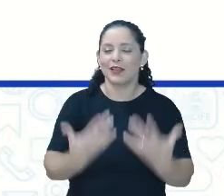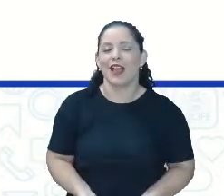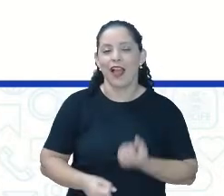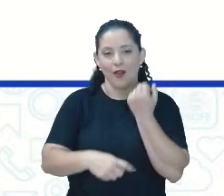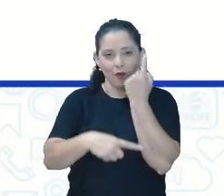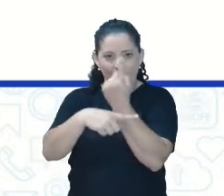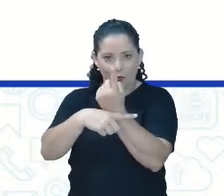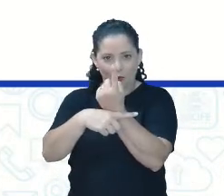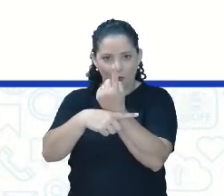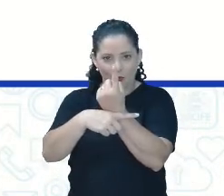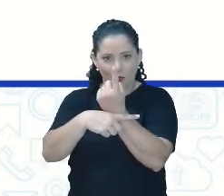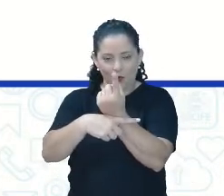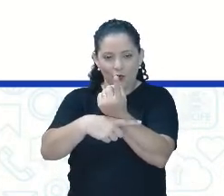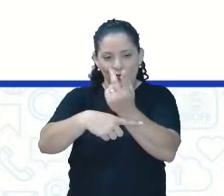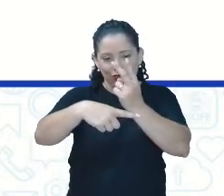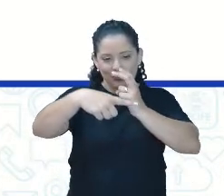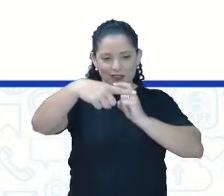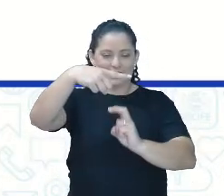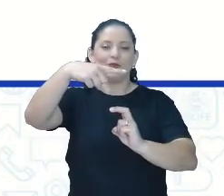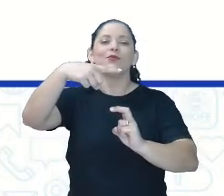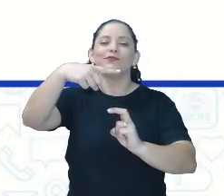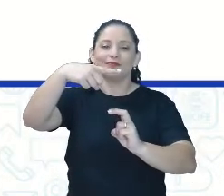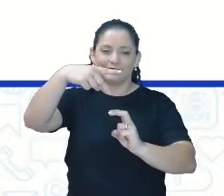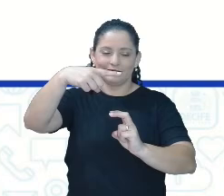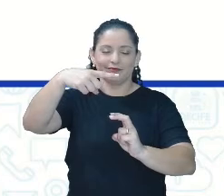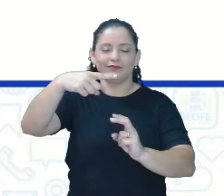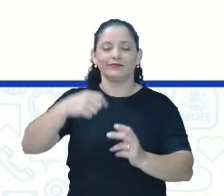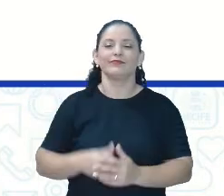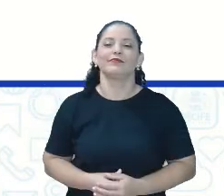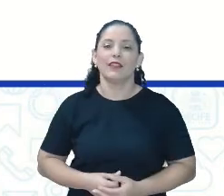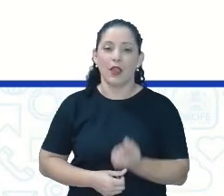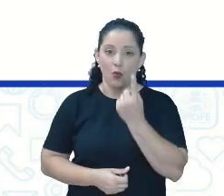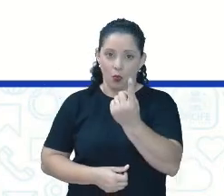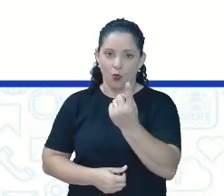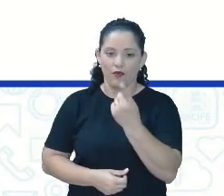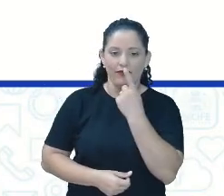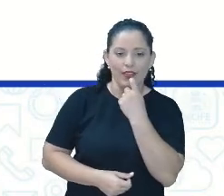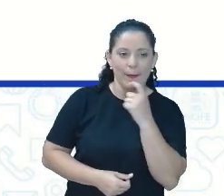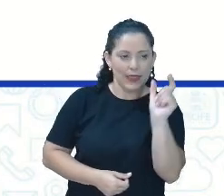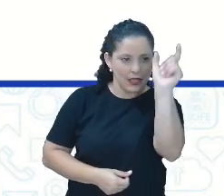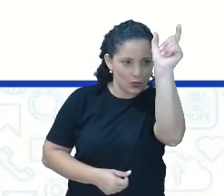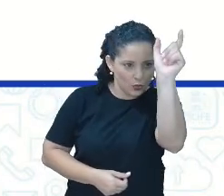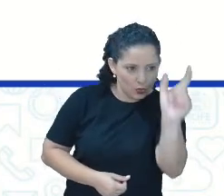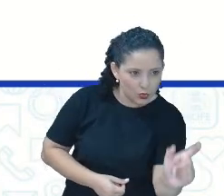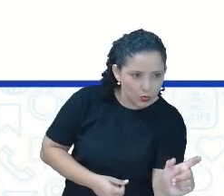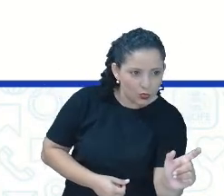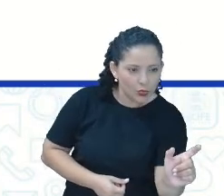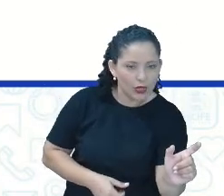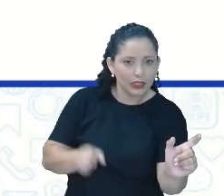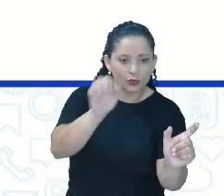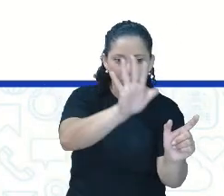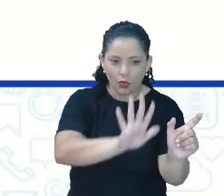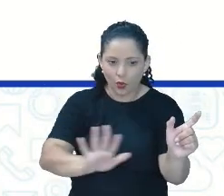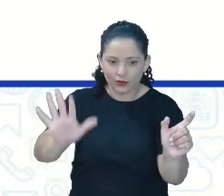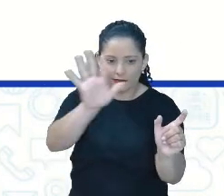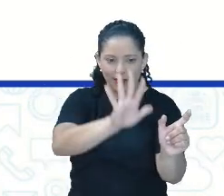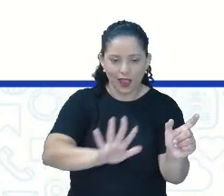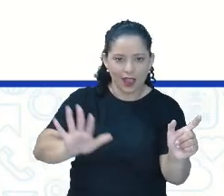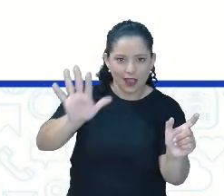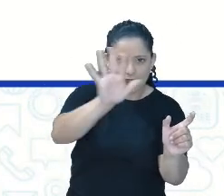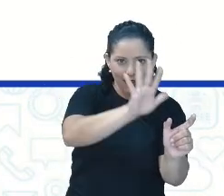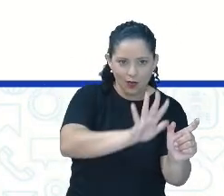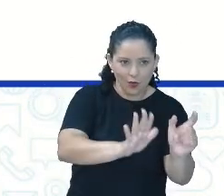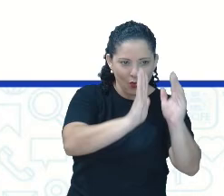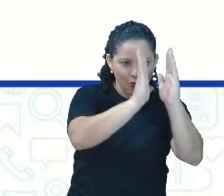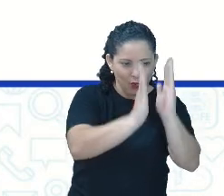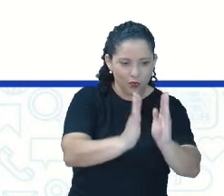a um pedaço, né? Um retângulo só que está vermelho, em um total de 5.